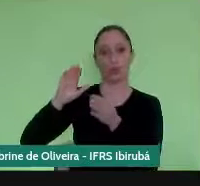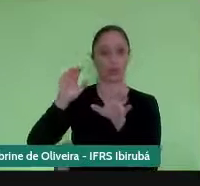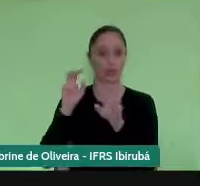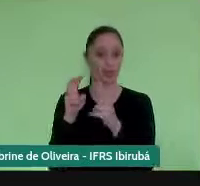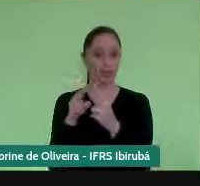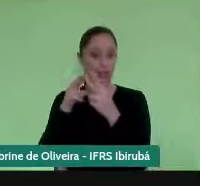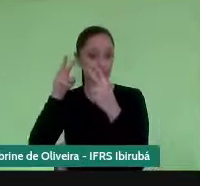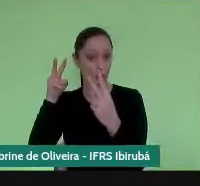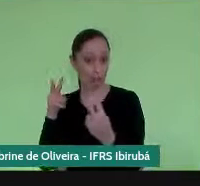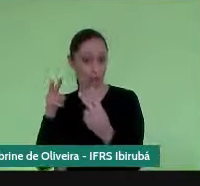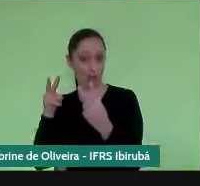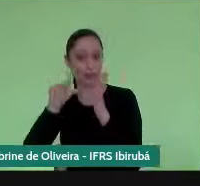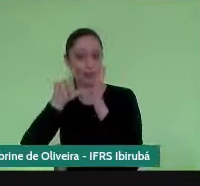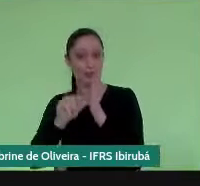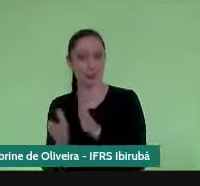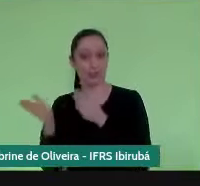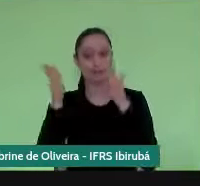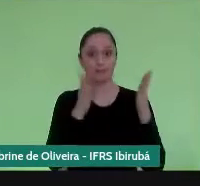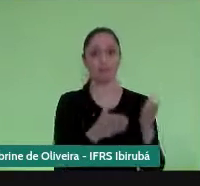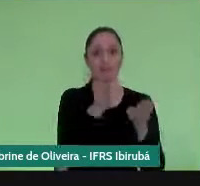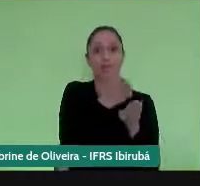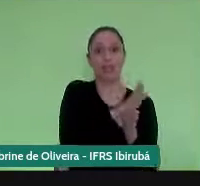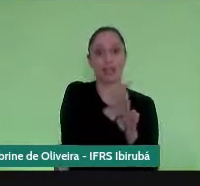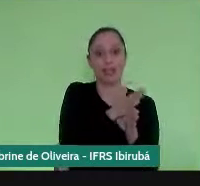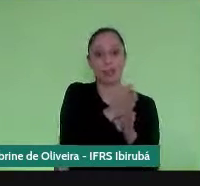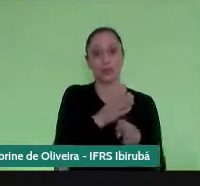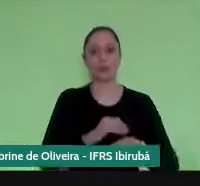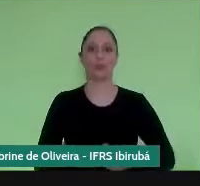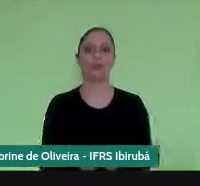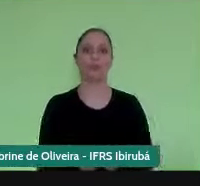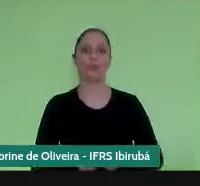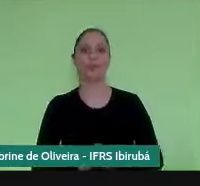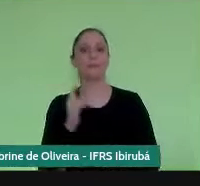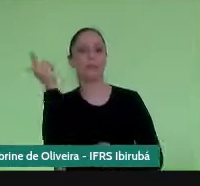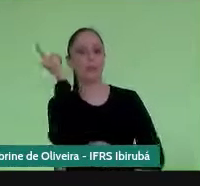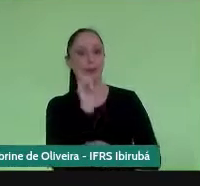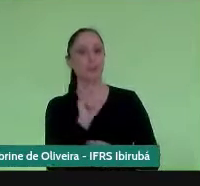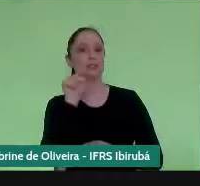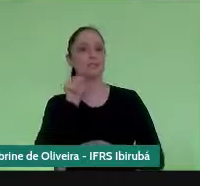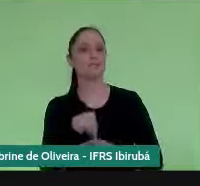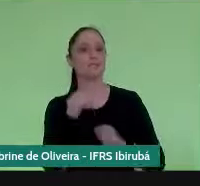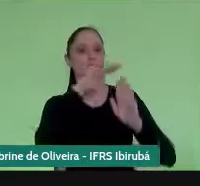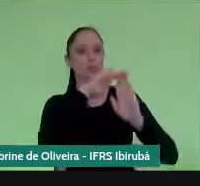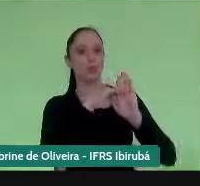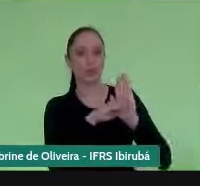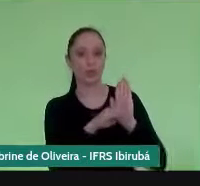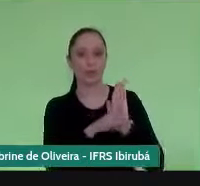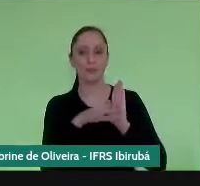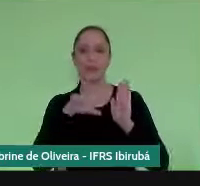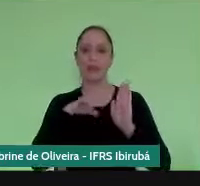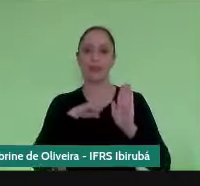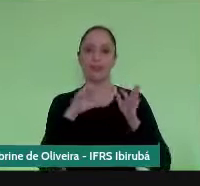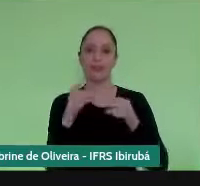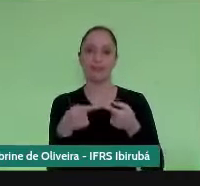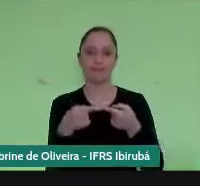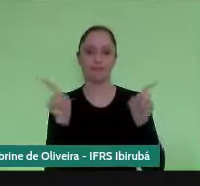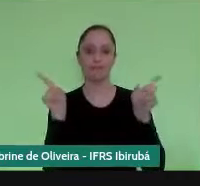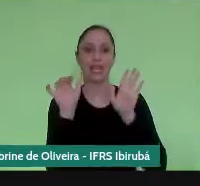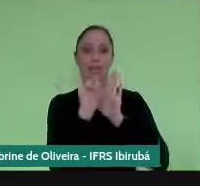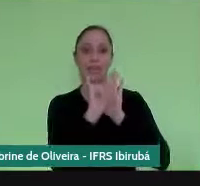sanitárias permitirem. Para a realização desse programa, foi aberto um edital que